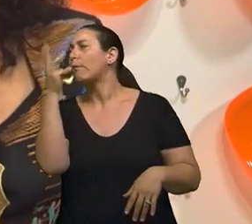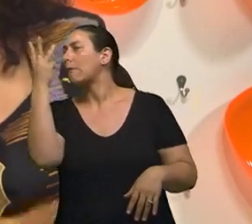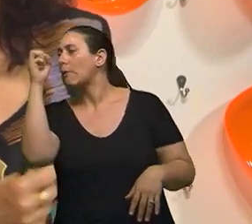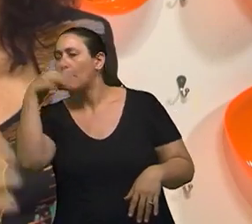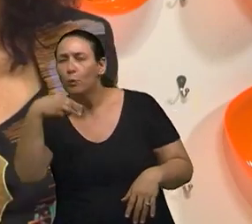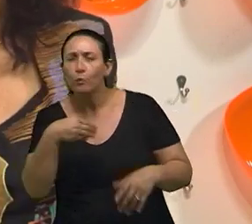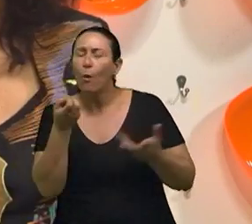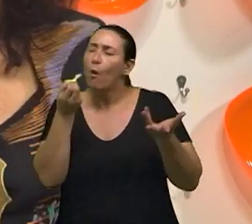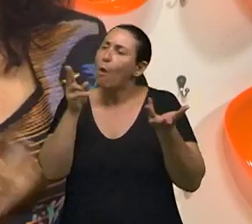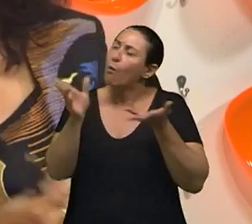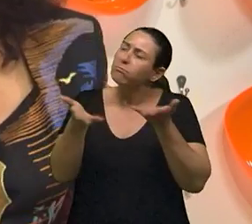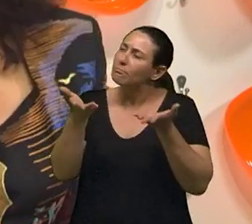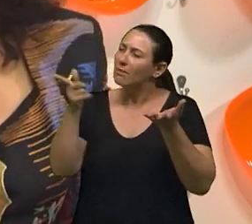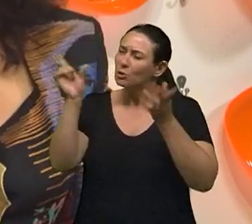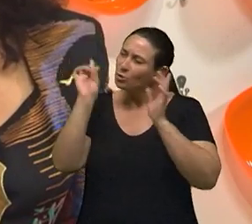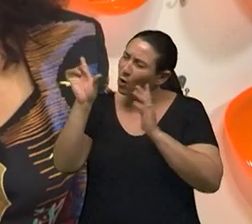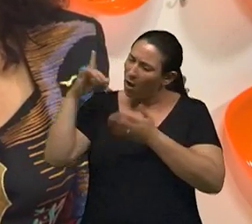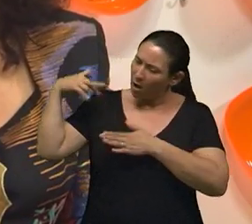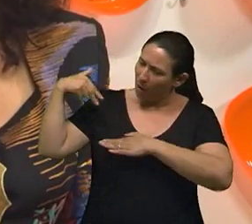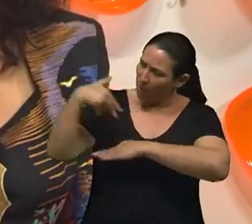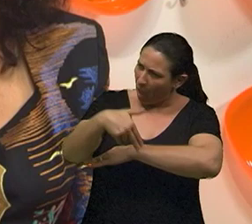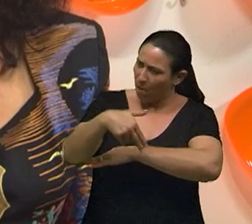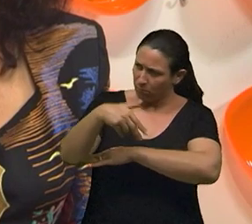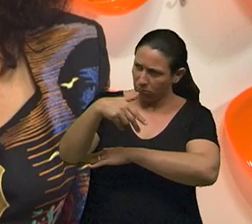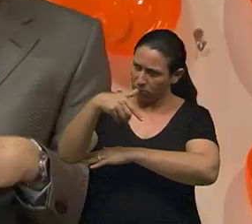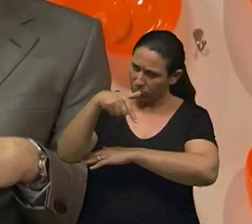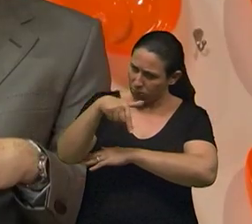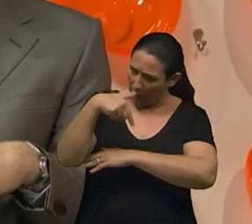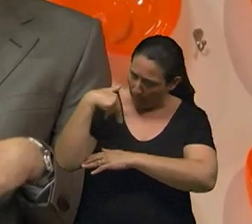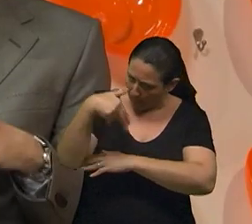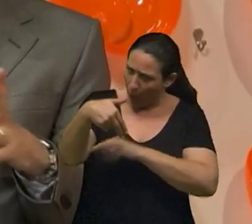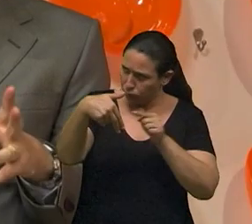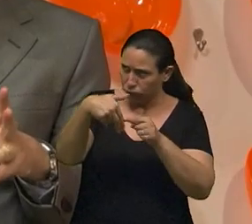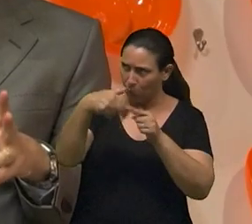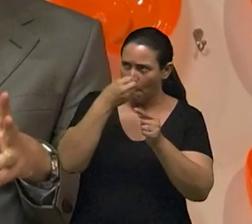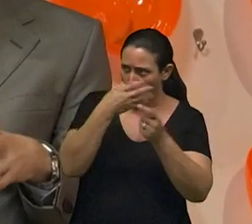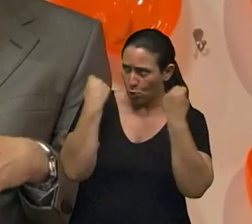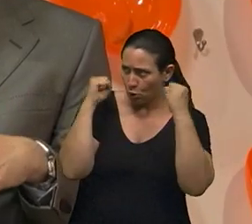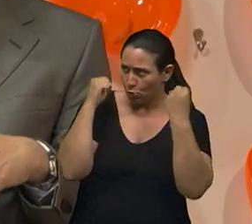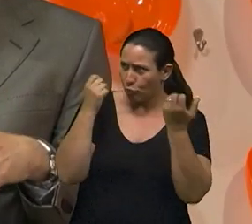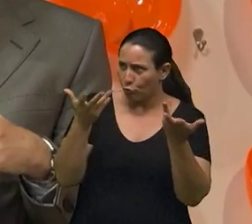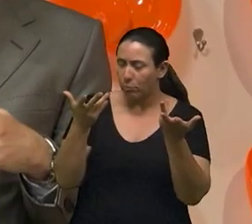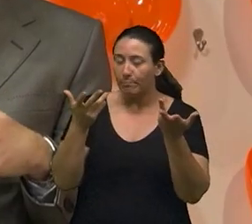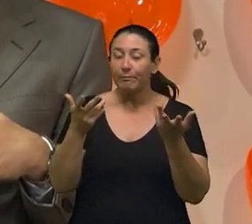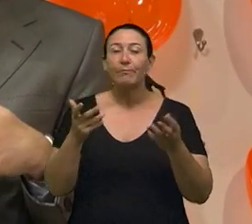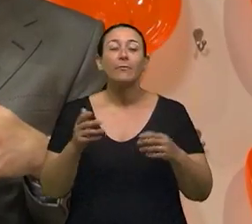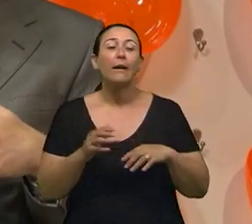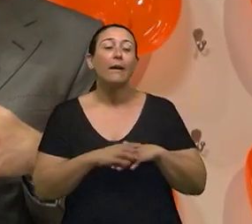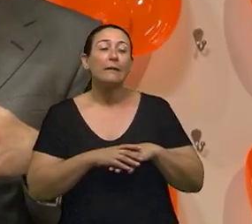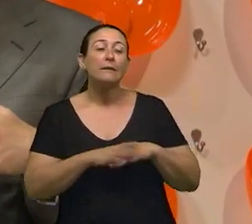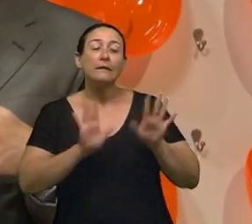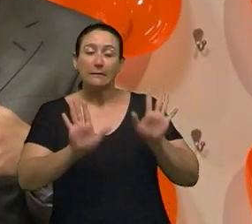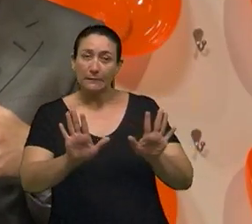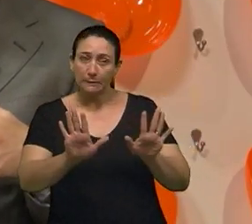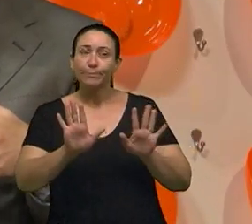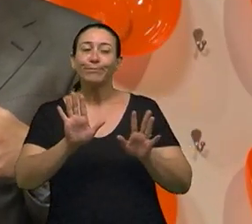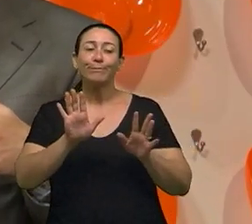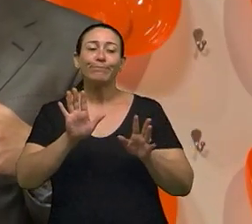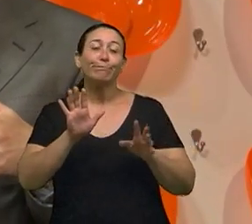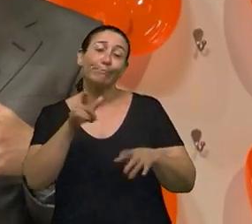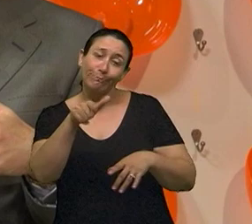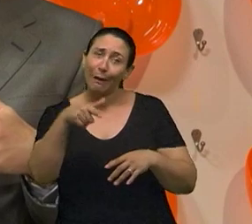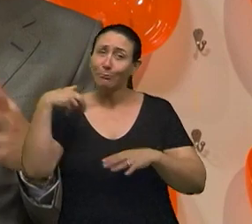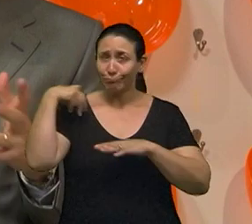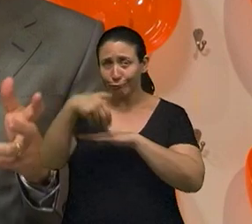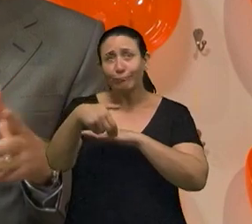período só caminhar já é um exercício bom eu diria assim ó é melhor do que nada mas hoje na no nossos estudos e